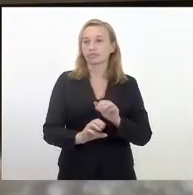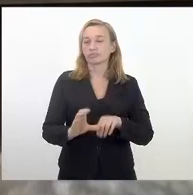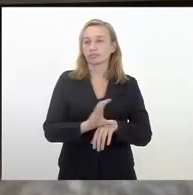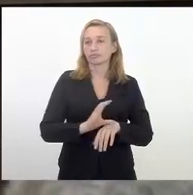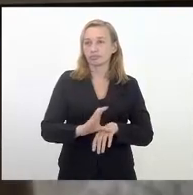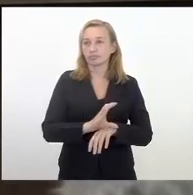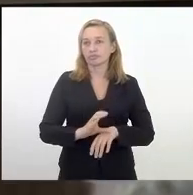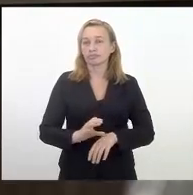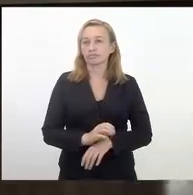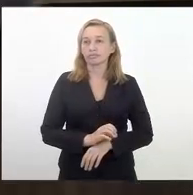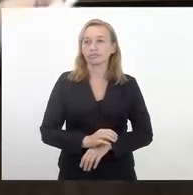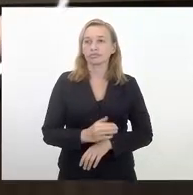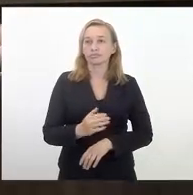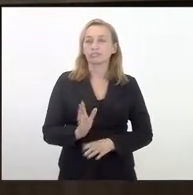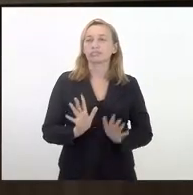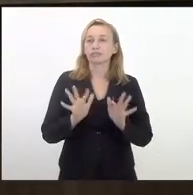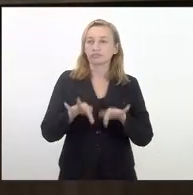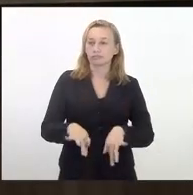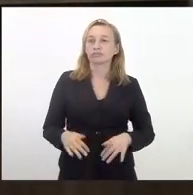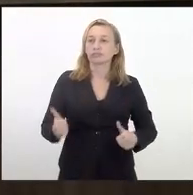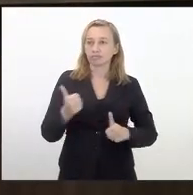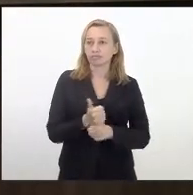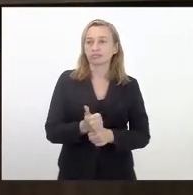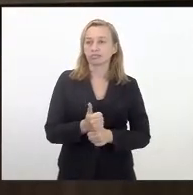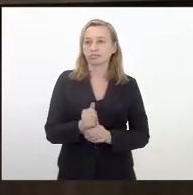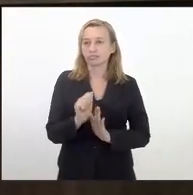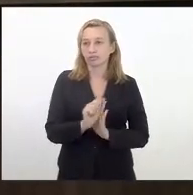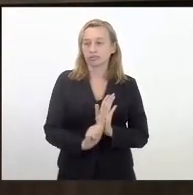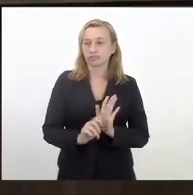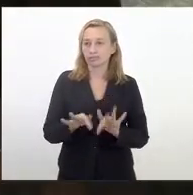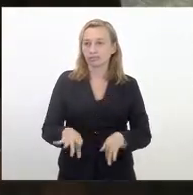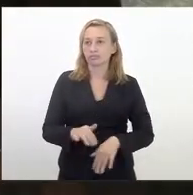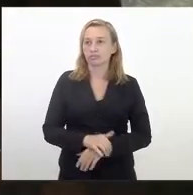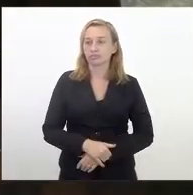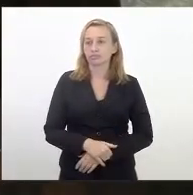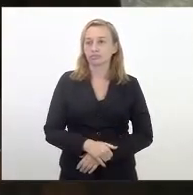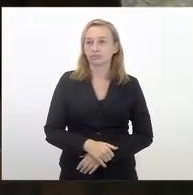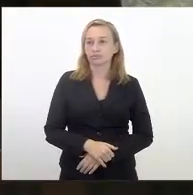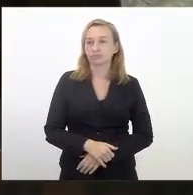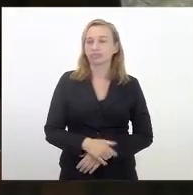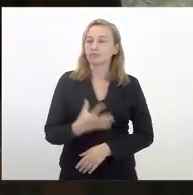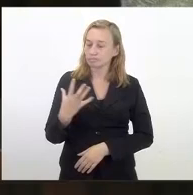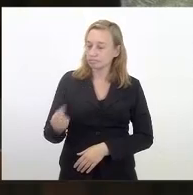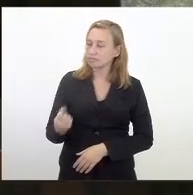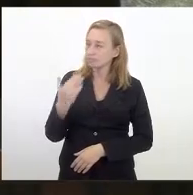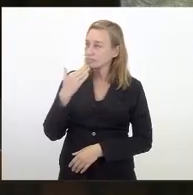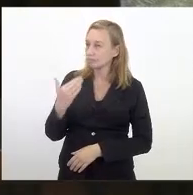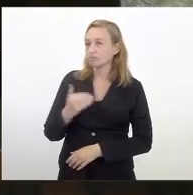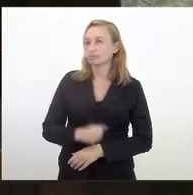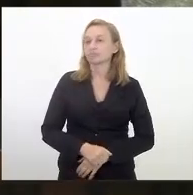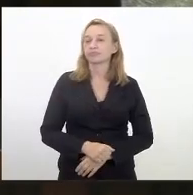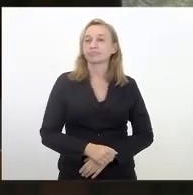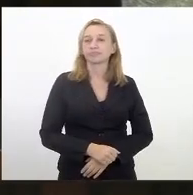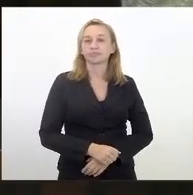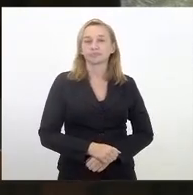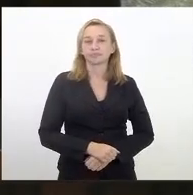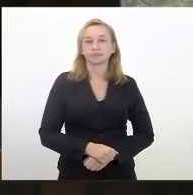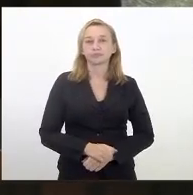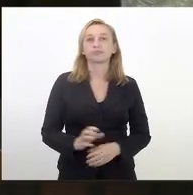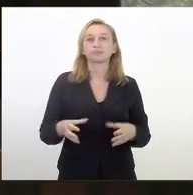pedindo subjetivo pedindo fala final de redação presentes de férias de vossa excelência